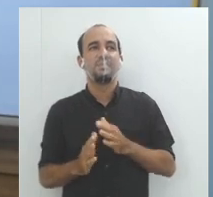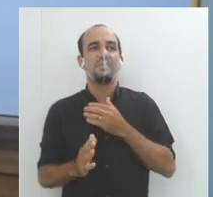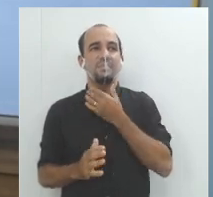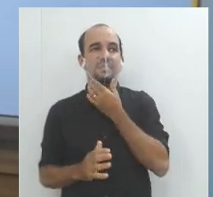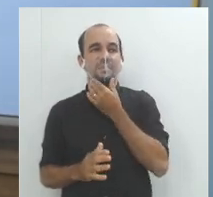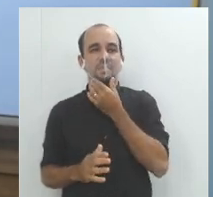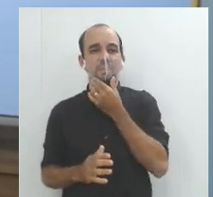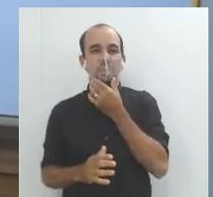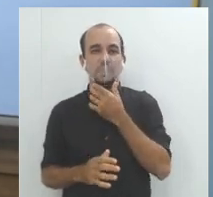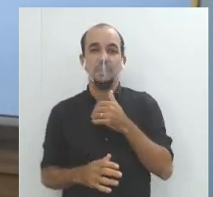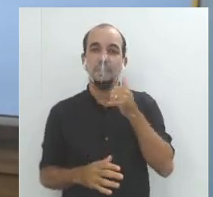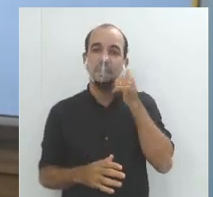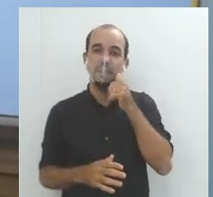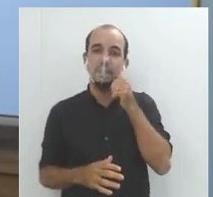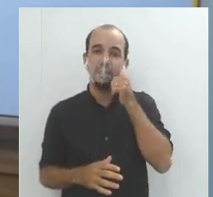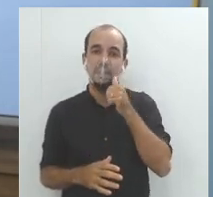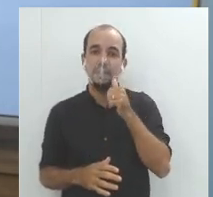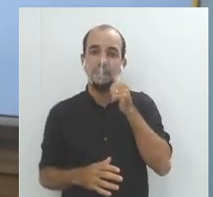Ela